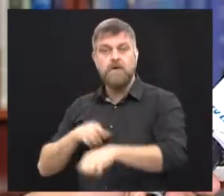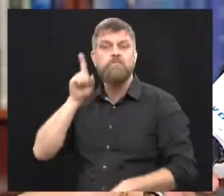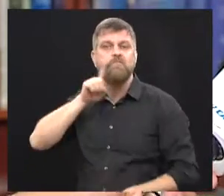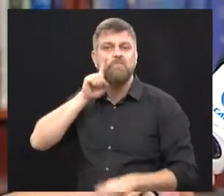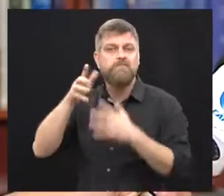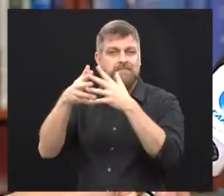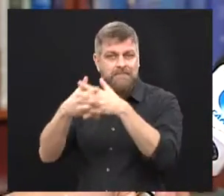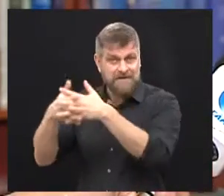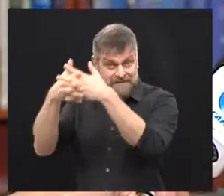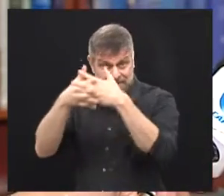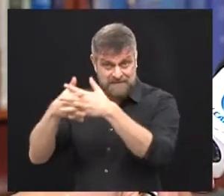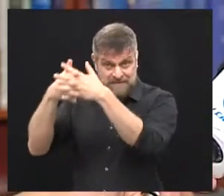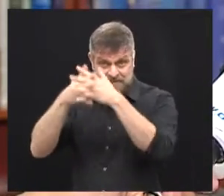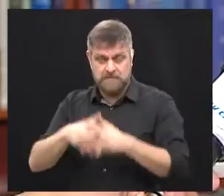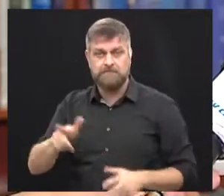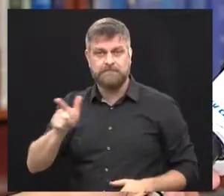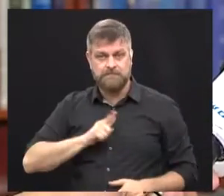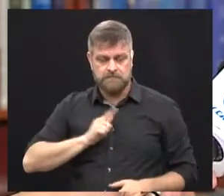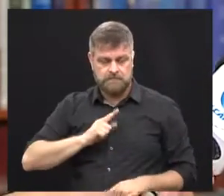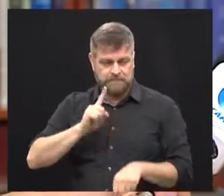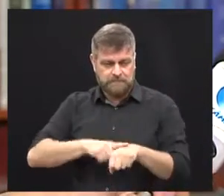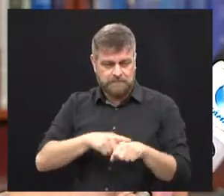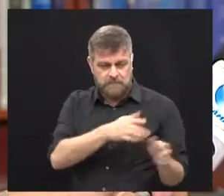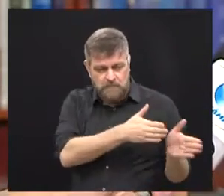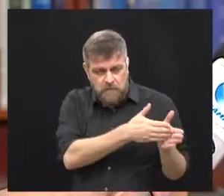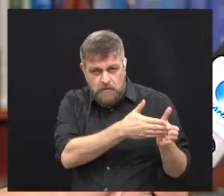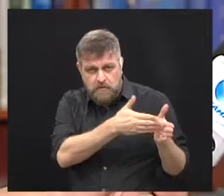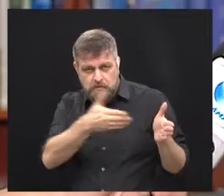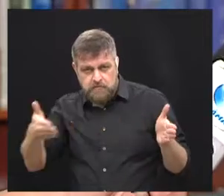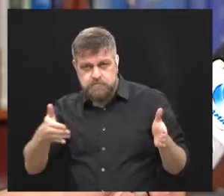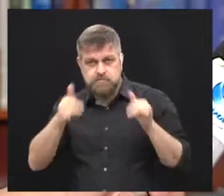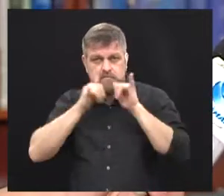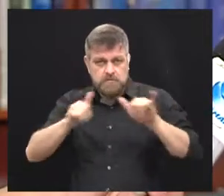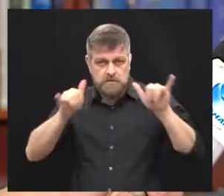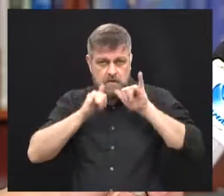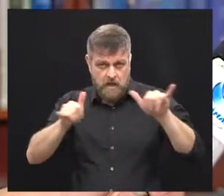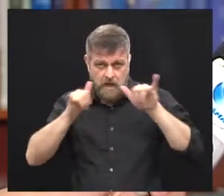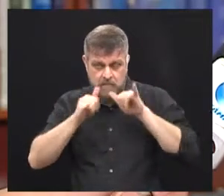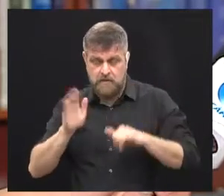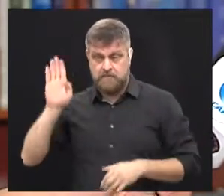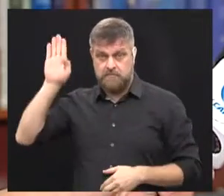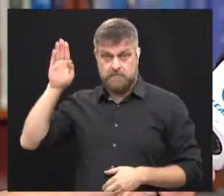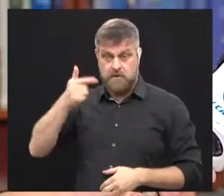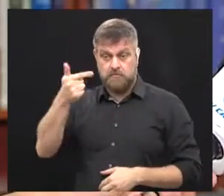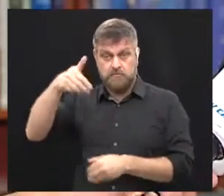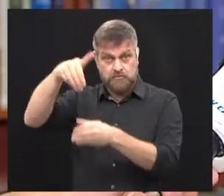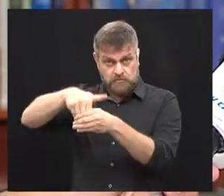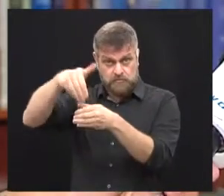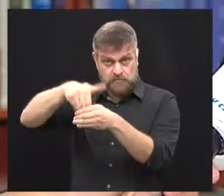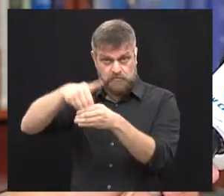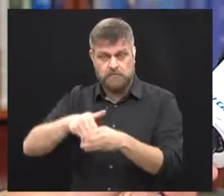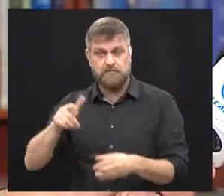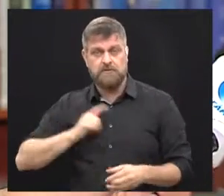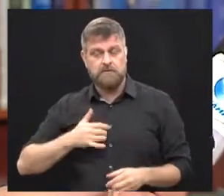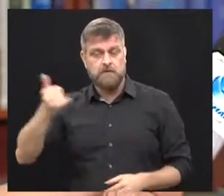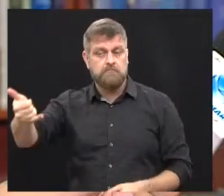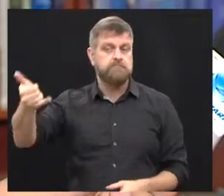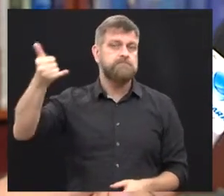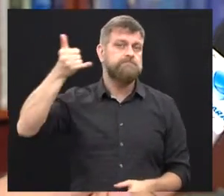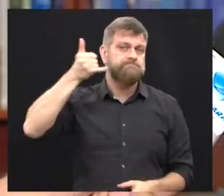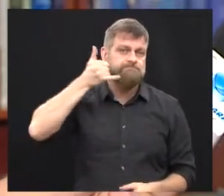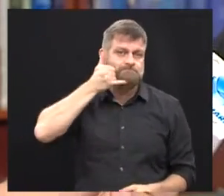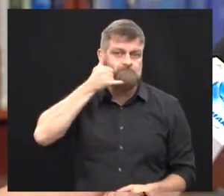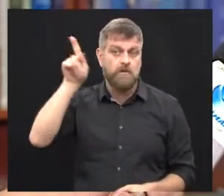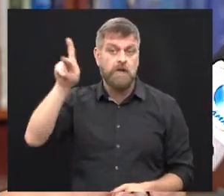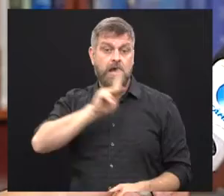Unidos. Recebeu, durante a sua campanha, especialmente aqui no segundo turno, ligações, né, do